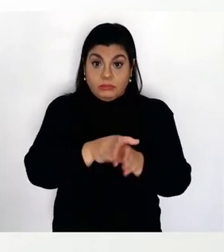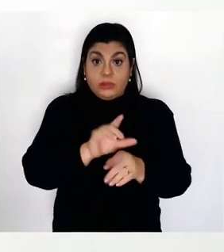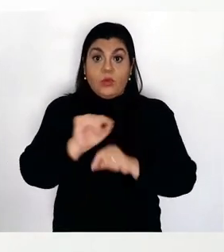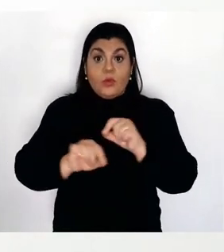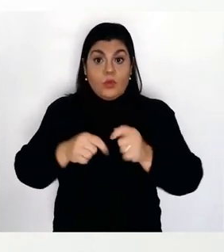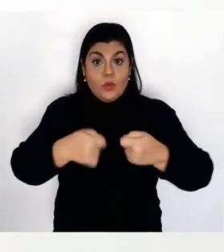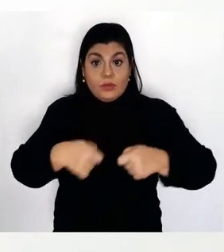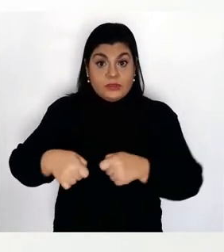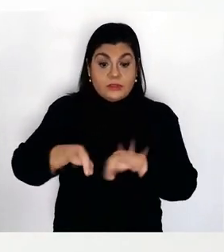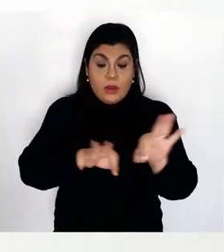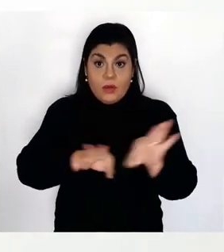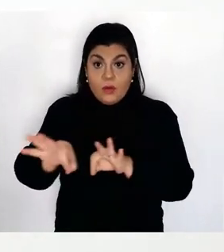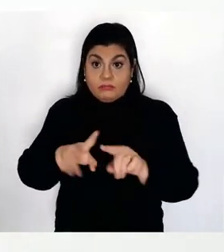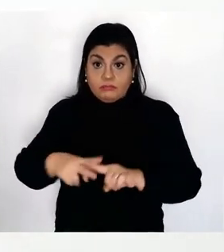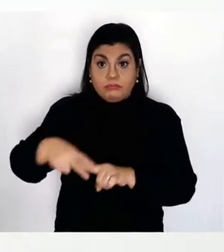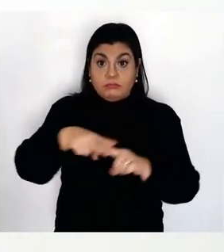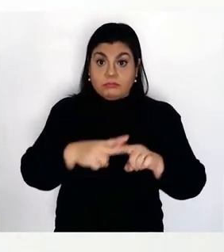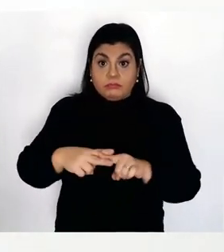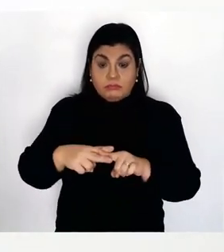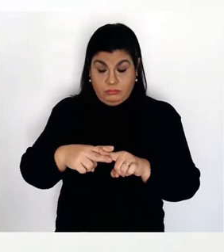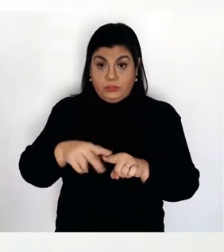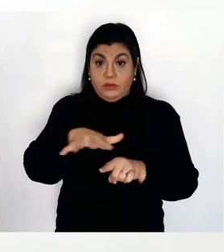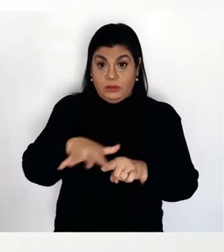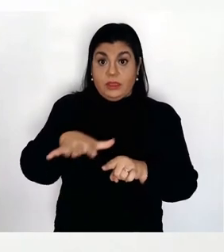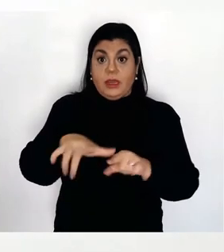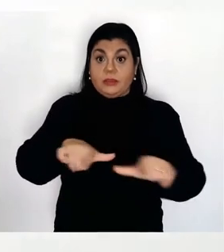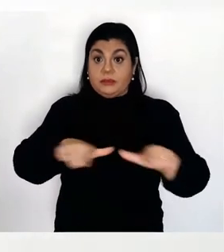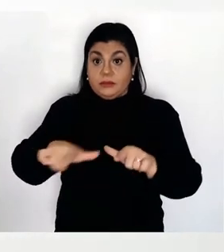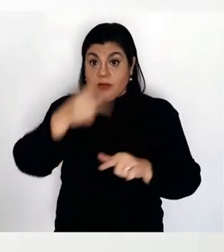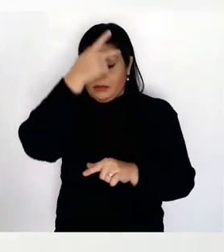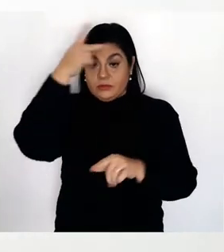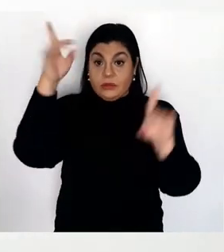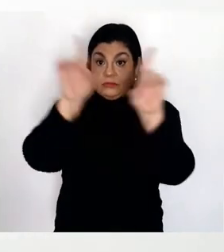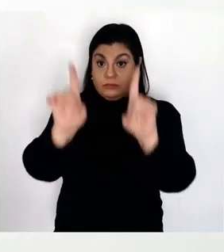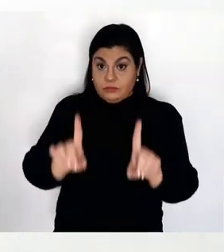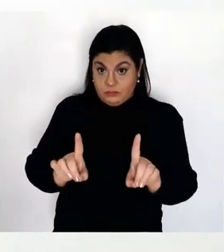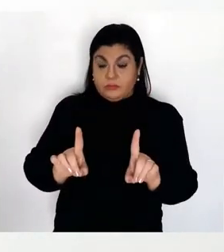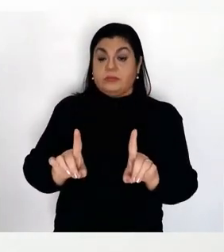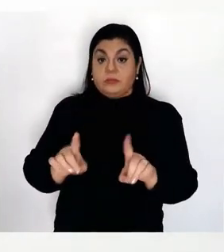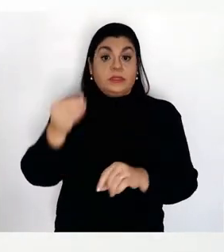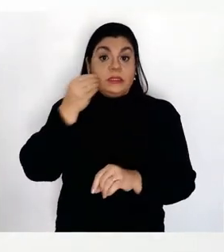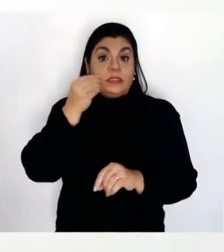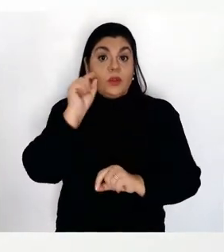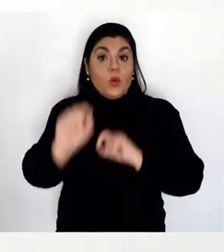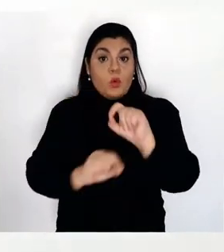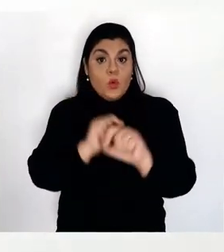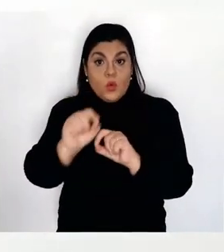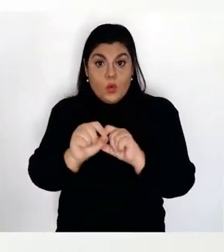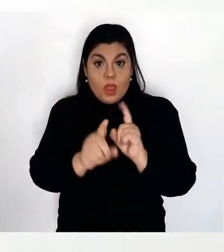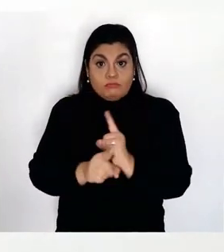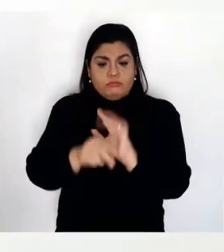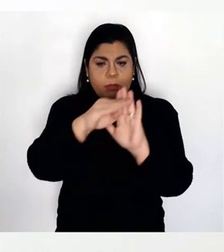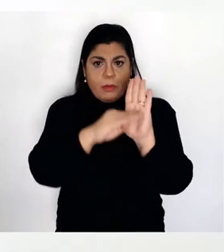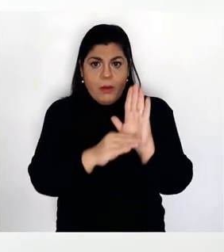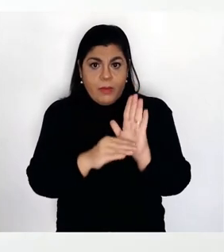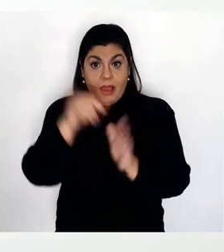recomenda a necessidade da manutenção dos trabalhos para as pessoas com deficiência, buscando